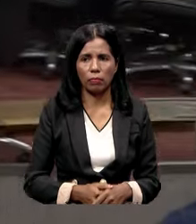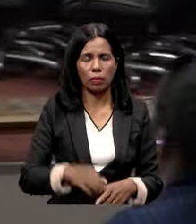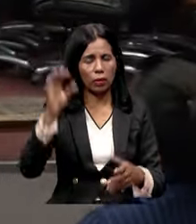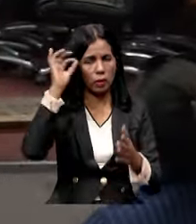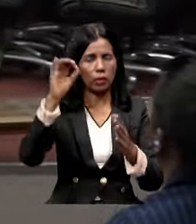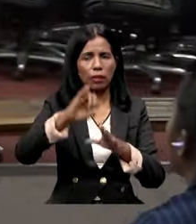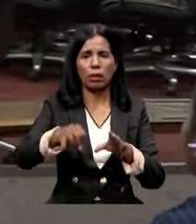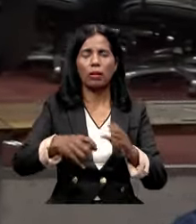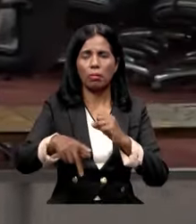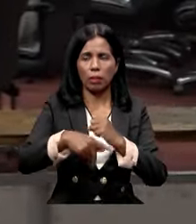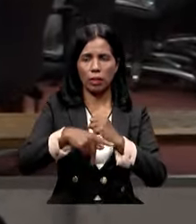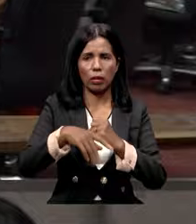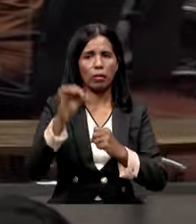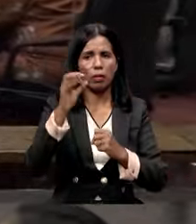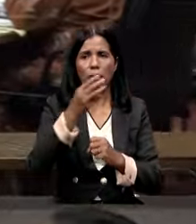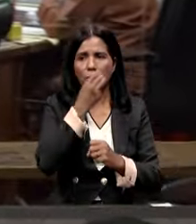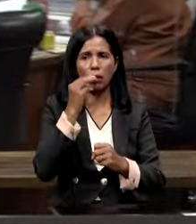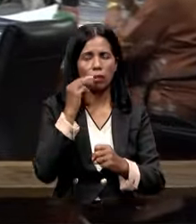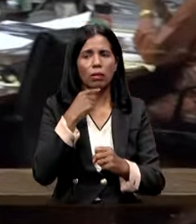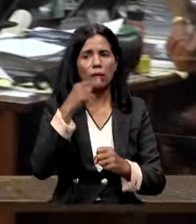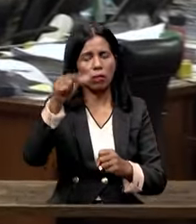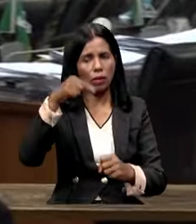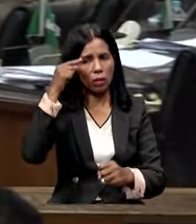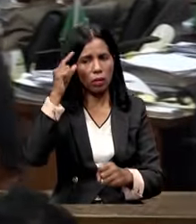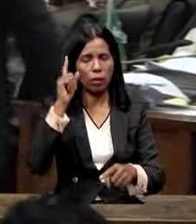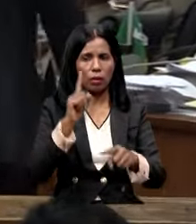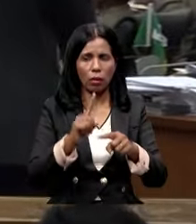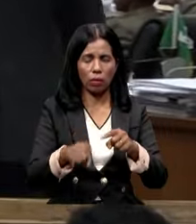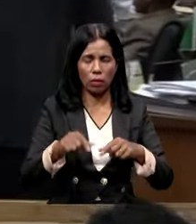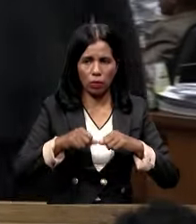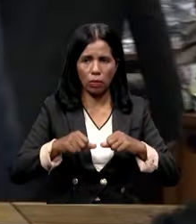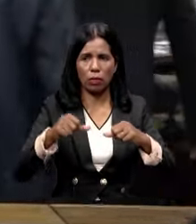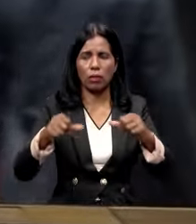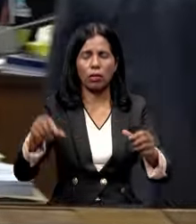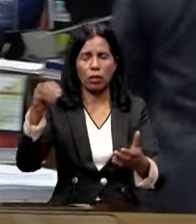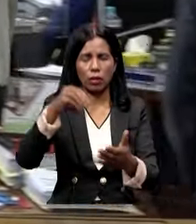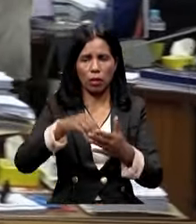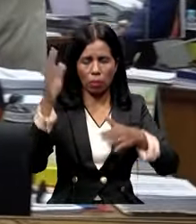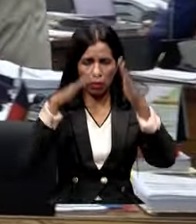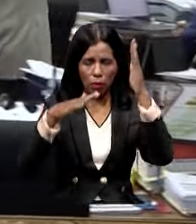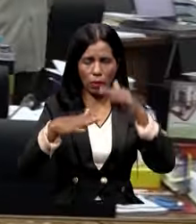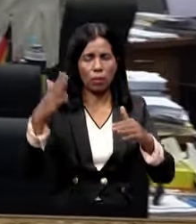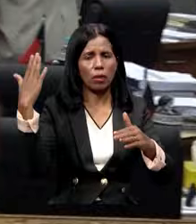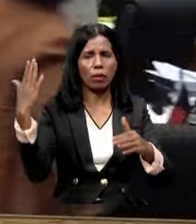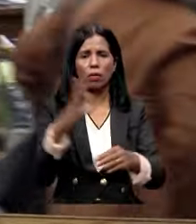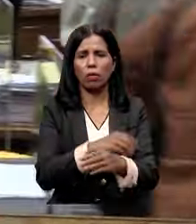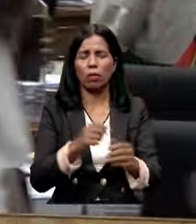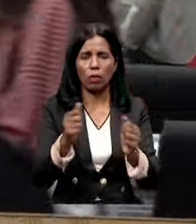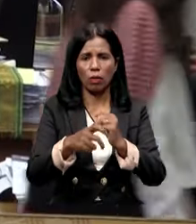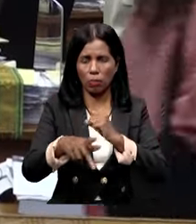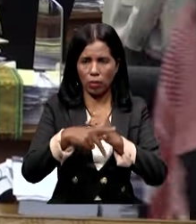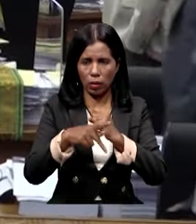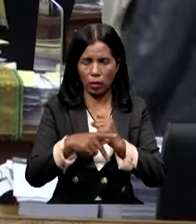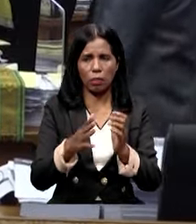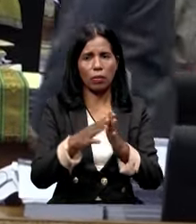Secretário-Geral Partido Fretilin Maria Alkatiri apelo ba governo atola bel continua cria conflito entre poder interorgânico. Tamba Estado